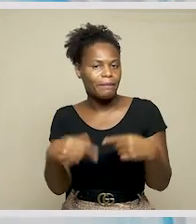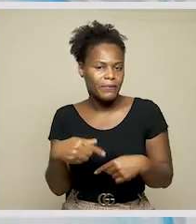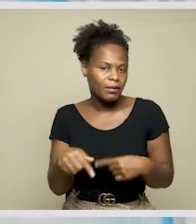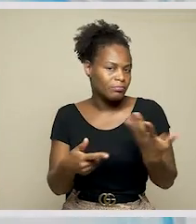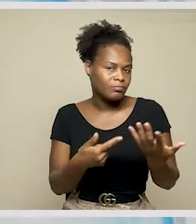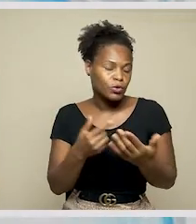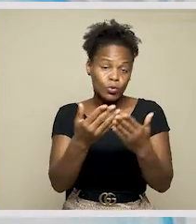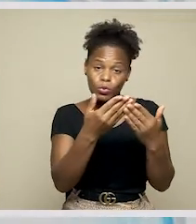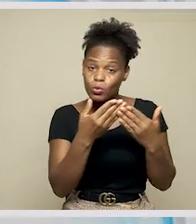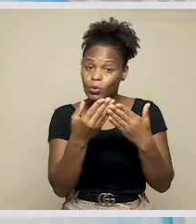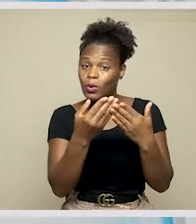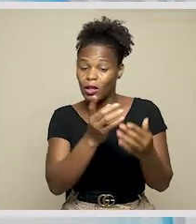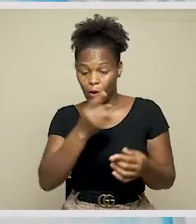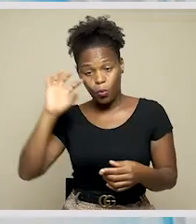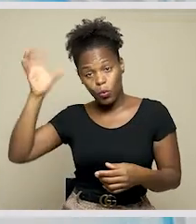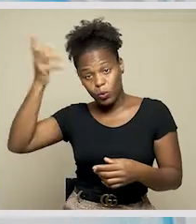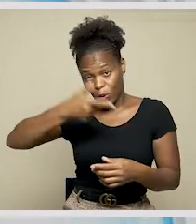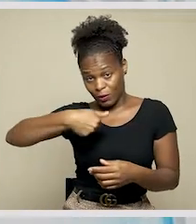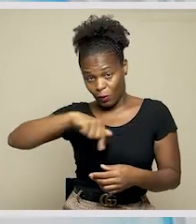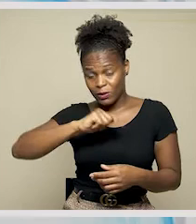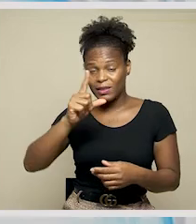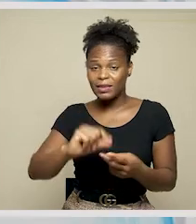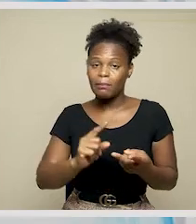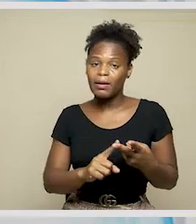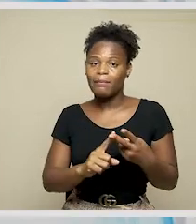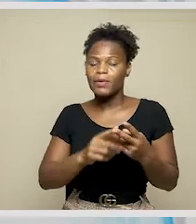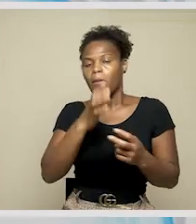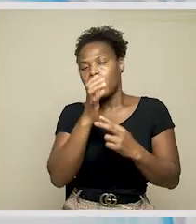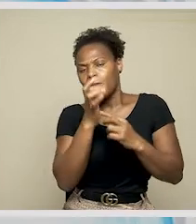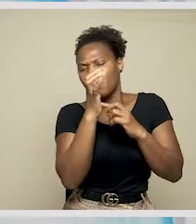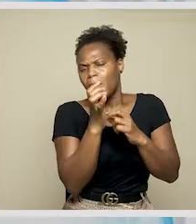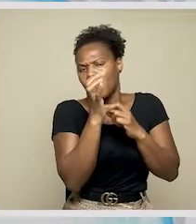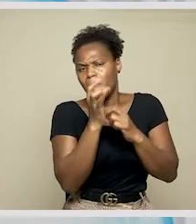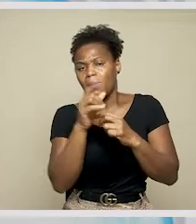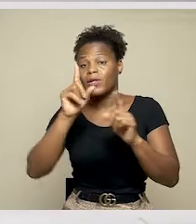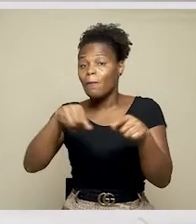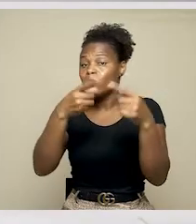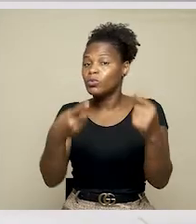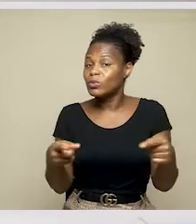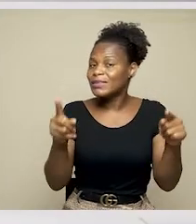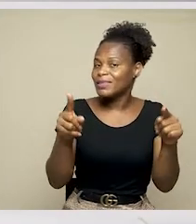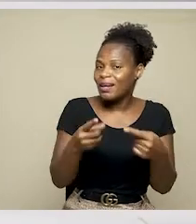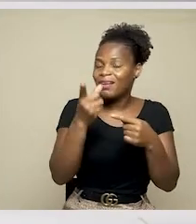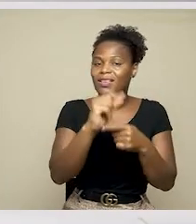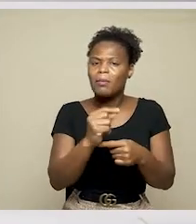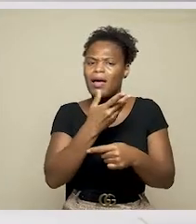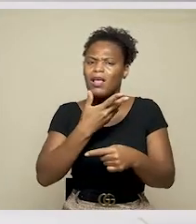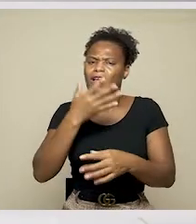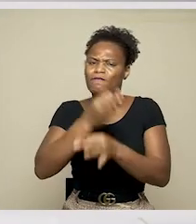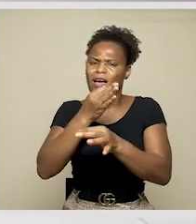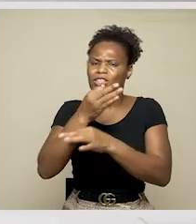de estudos sobre a nossa cultura, nomeadamente sobre a tabanca, sobre a música, sobre as